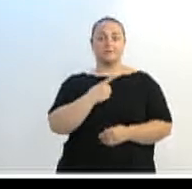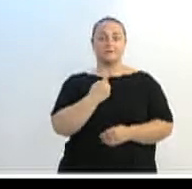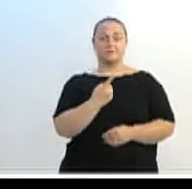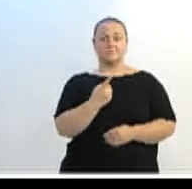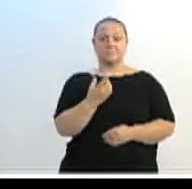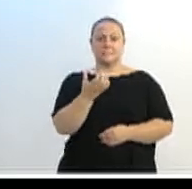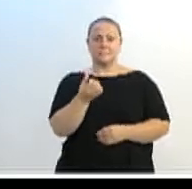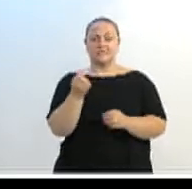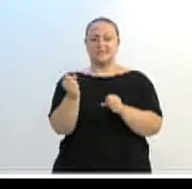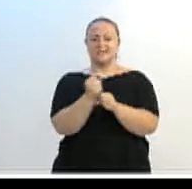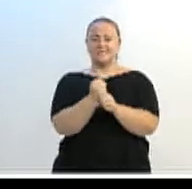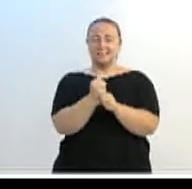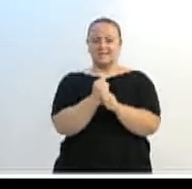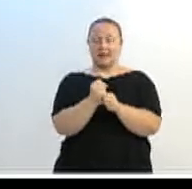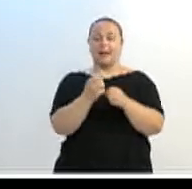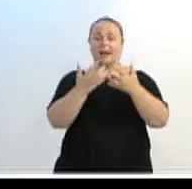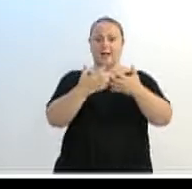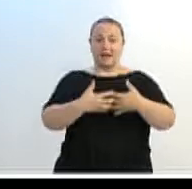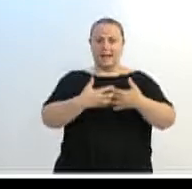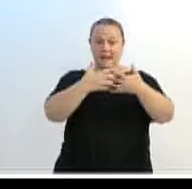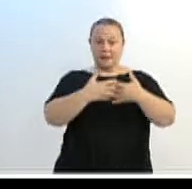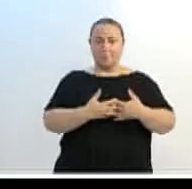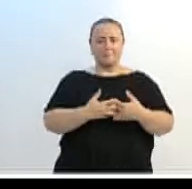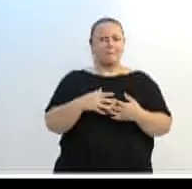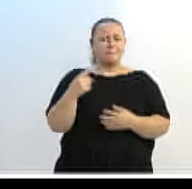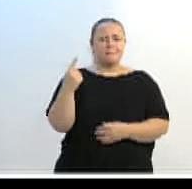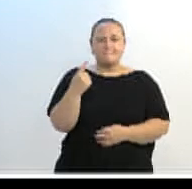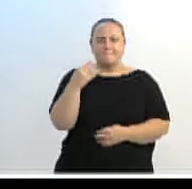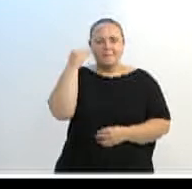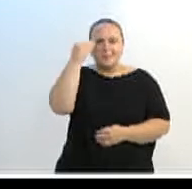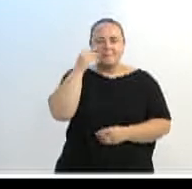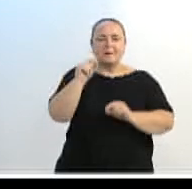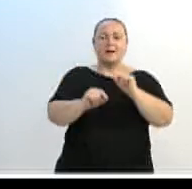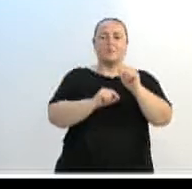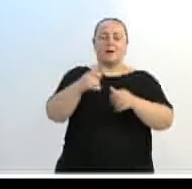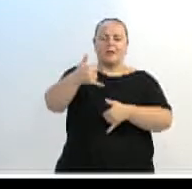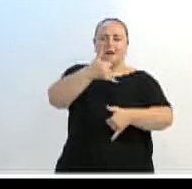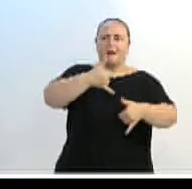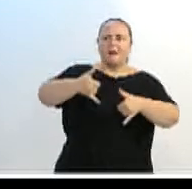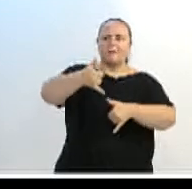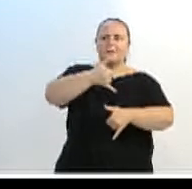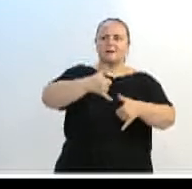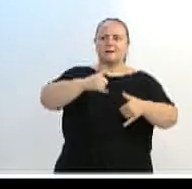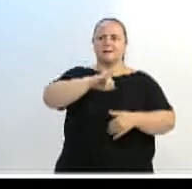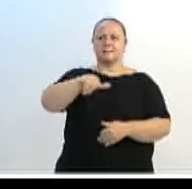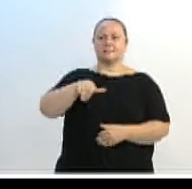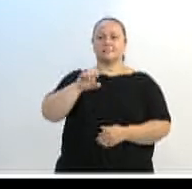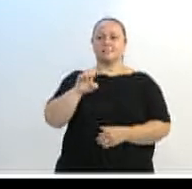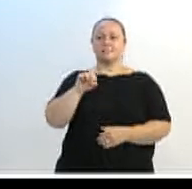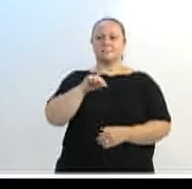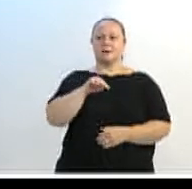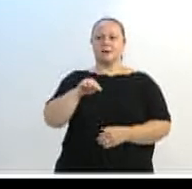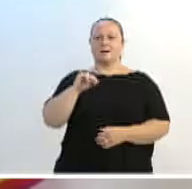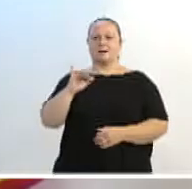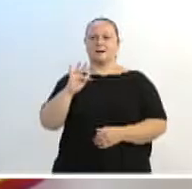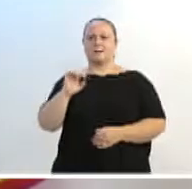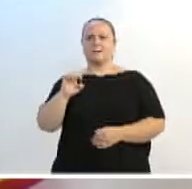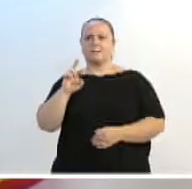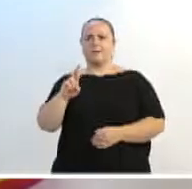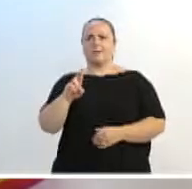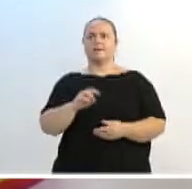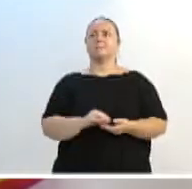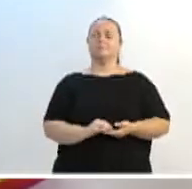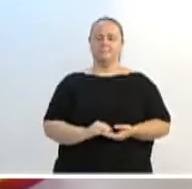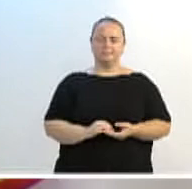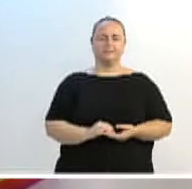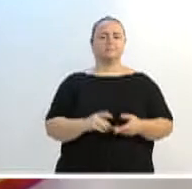de Rotary, teremos uma mulher presidindo o Rotary Internacional, a Jennifer Jones. Então é importante destacar, né, o espaço também